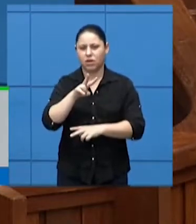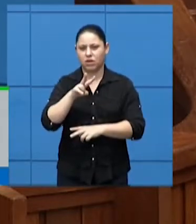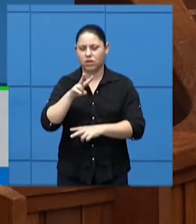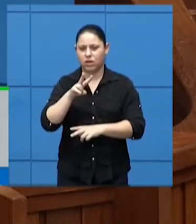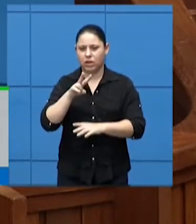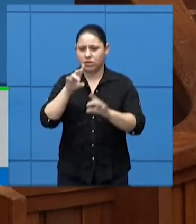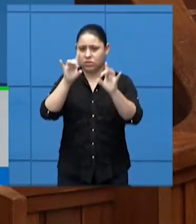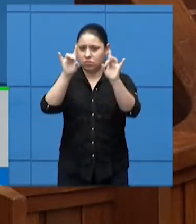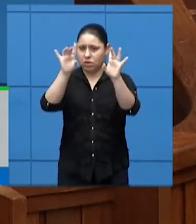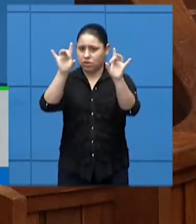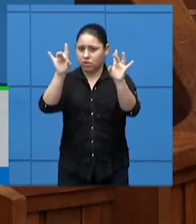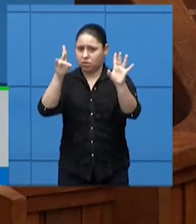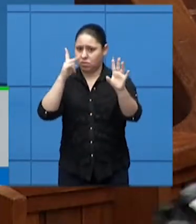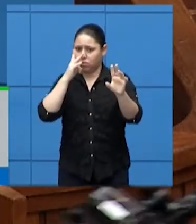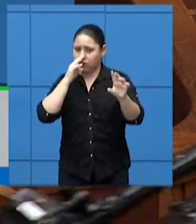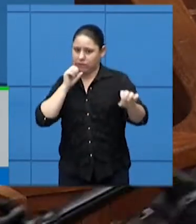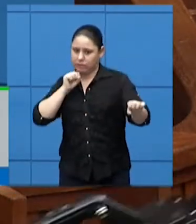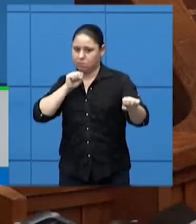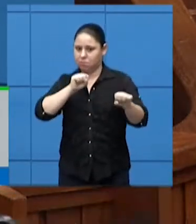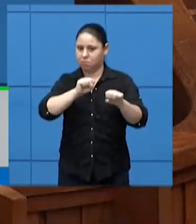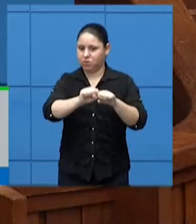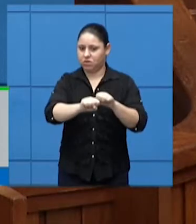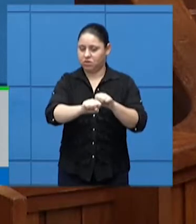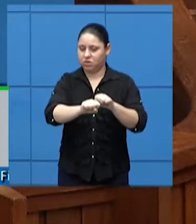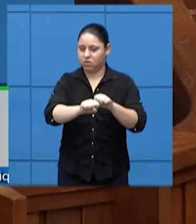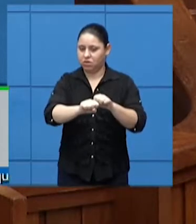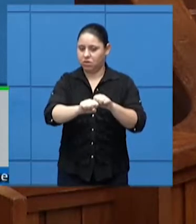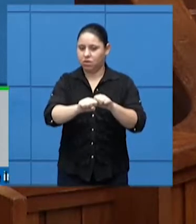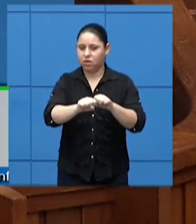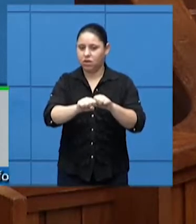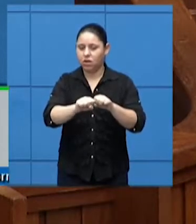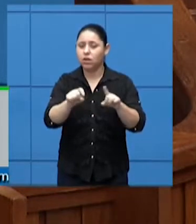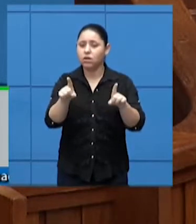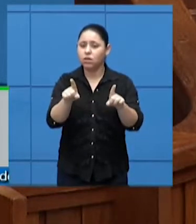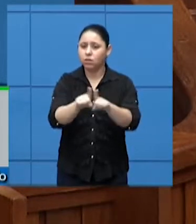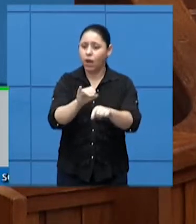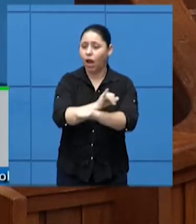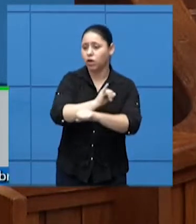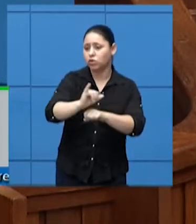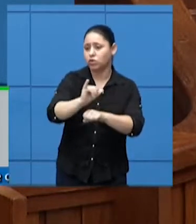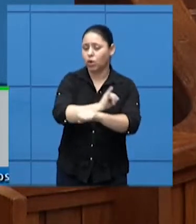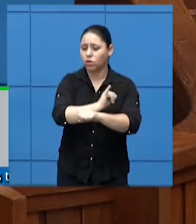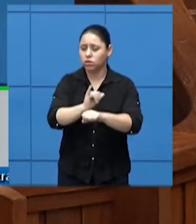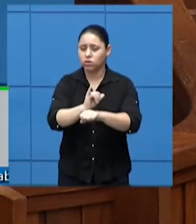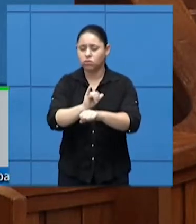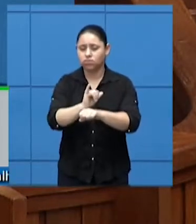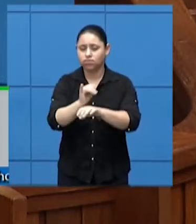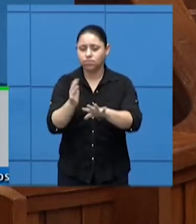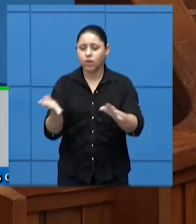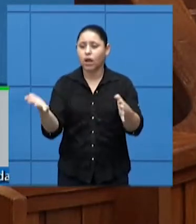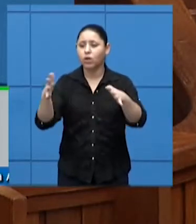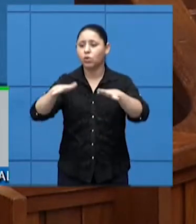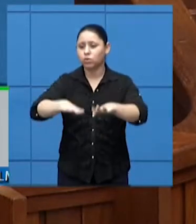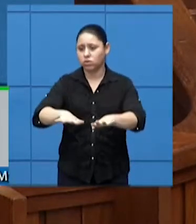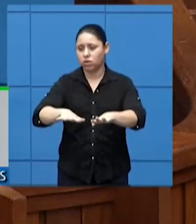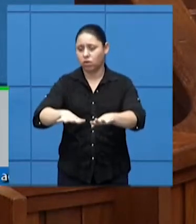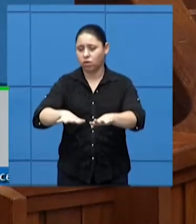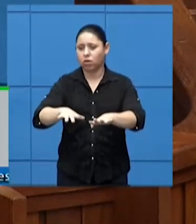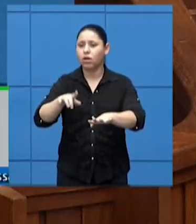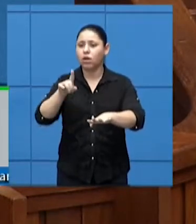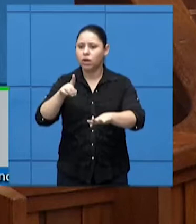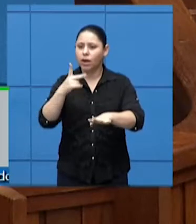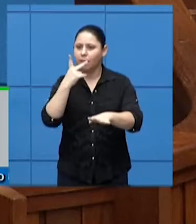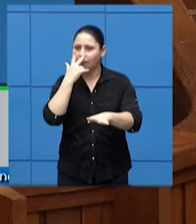educação especial e até ações da educação inclusiva, que não é uma modalidade, mas é uma carta